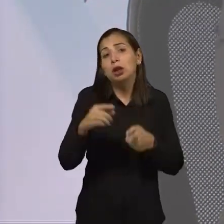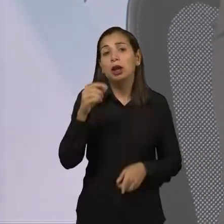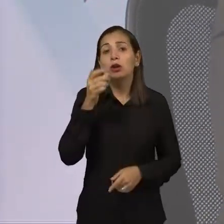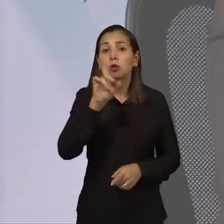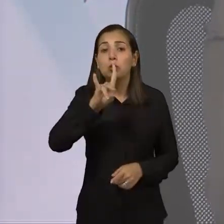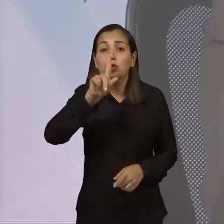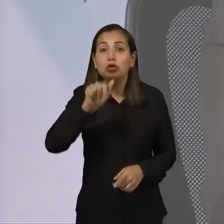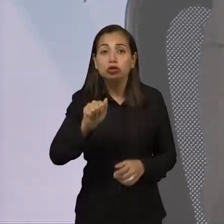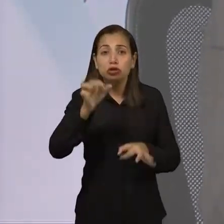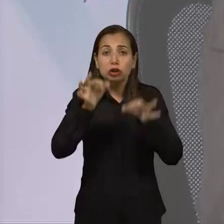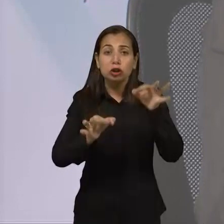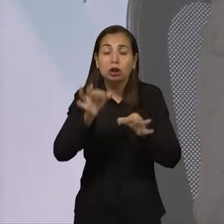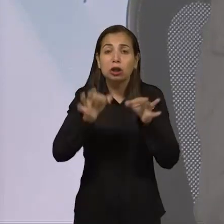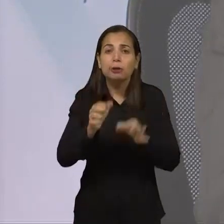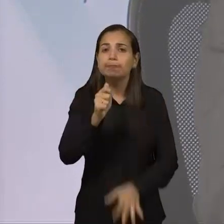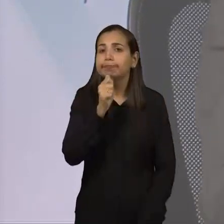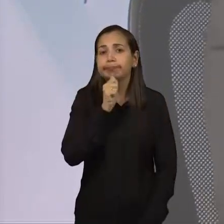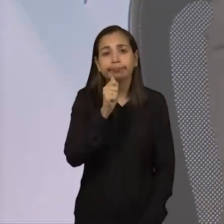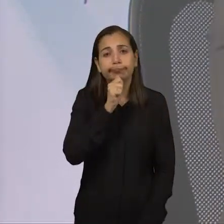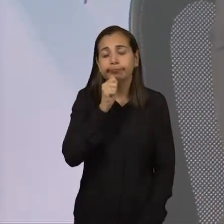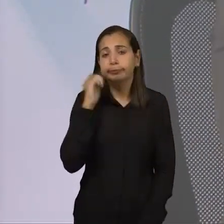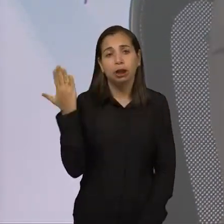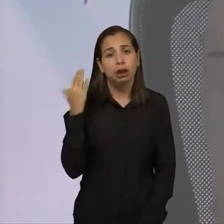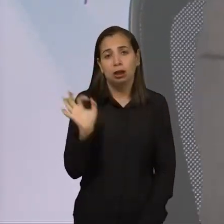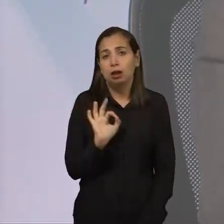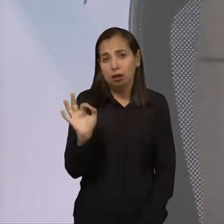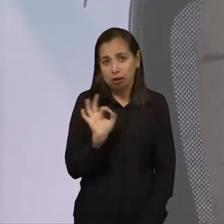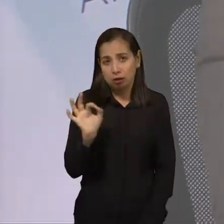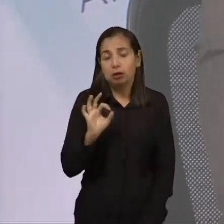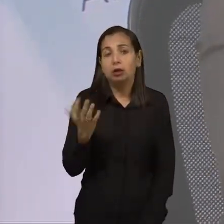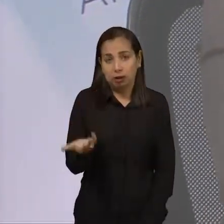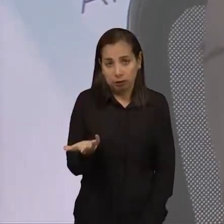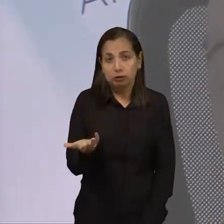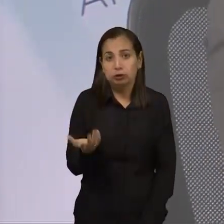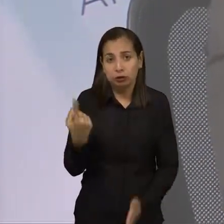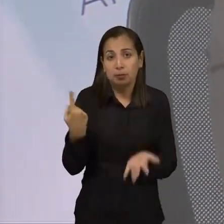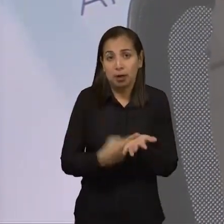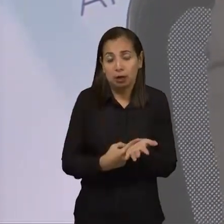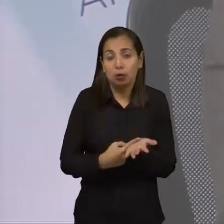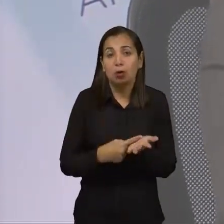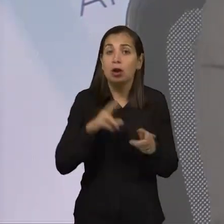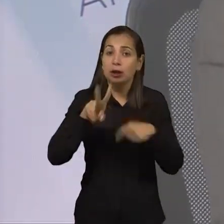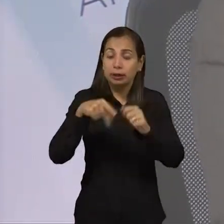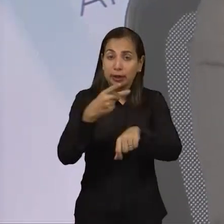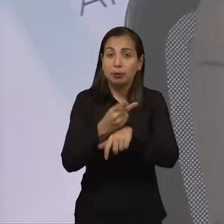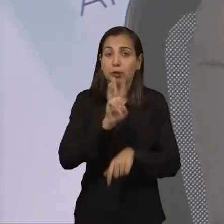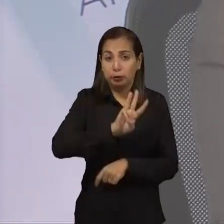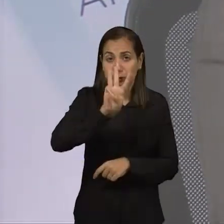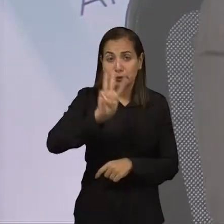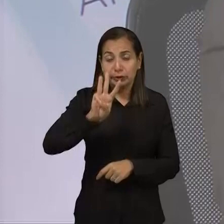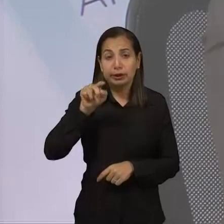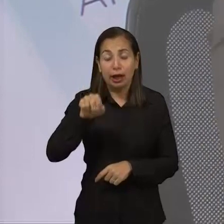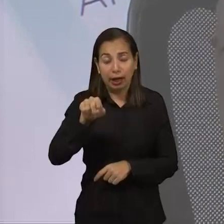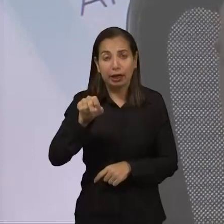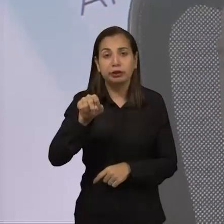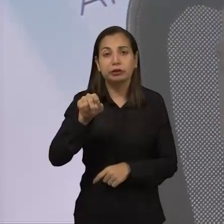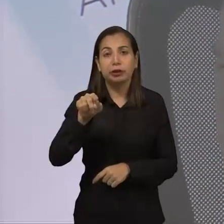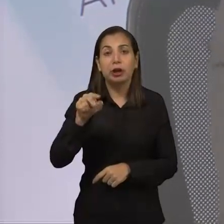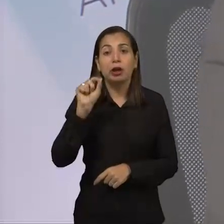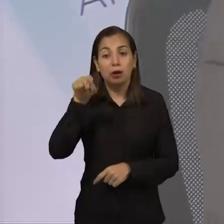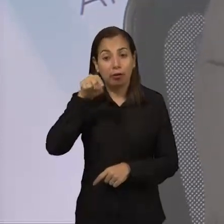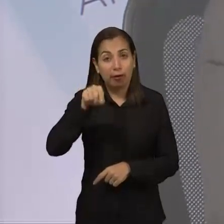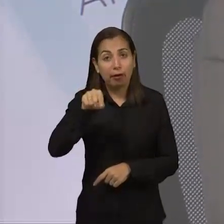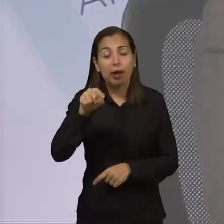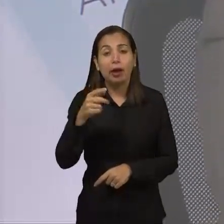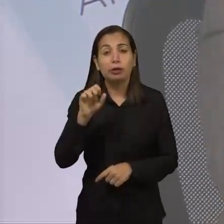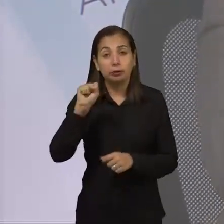de que o julgamento fosse pautado. Porque a ministra, presidente do tribunal, publicou, inclusive, no site do Supremo Tribunal Federal, no próprio site